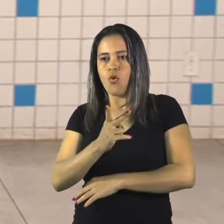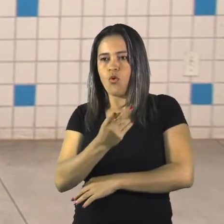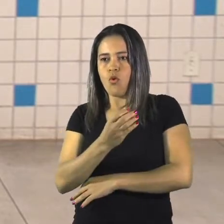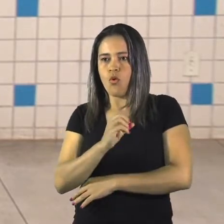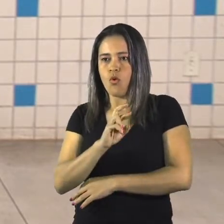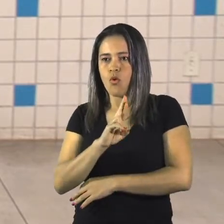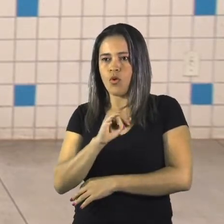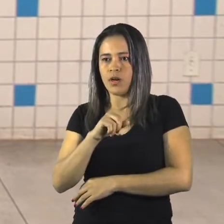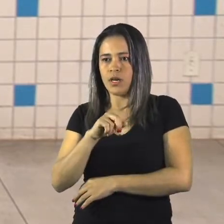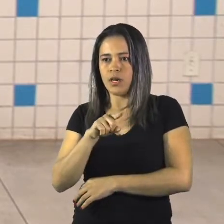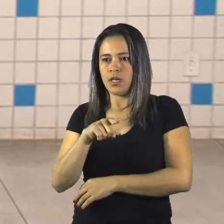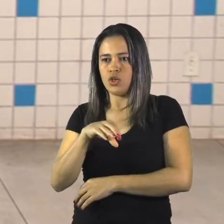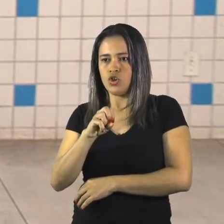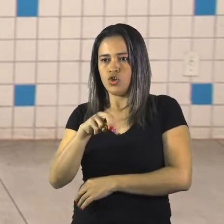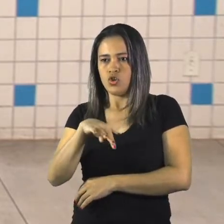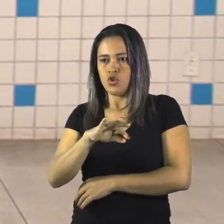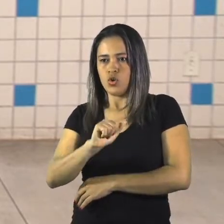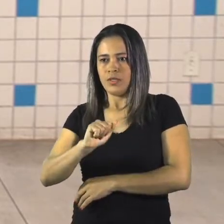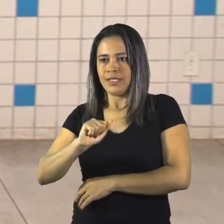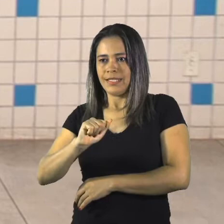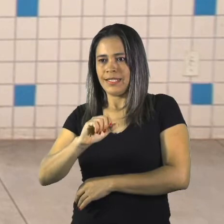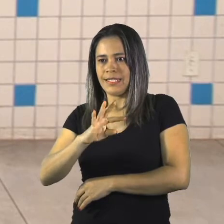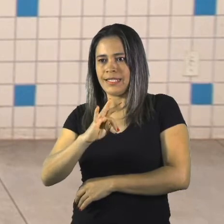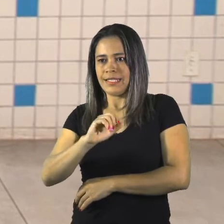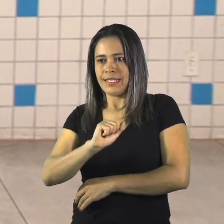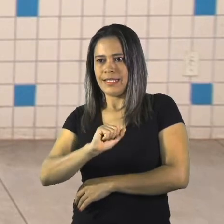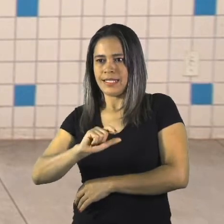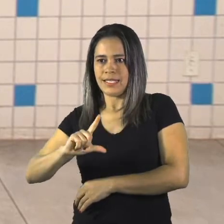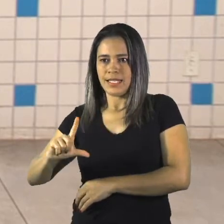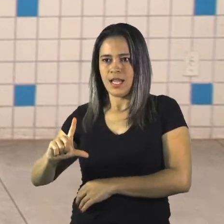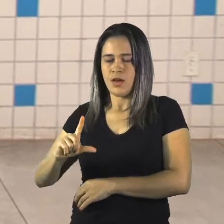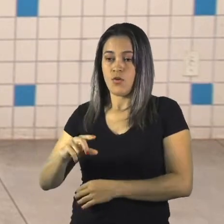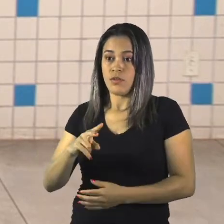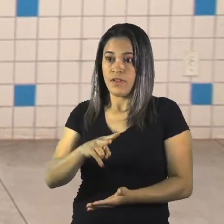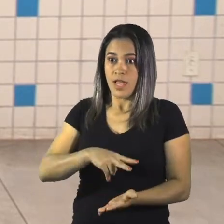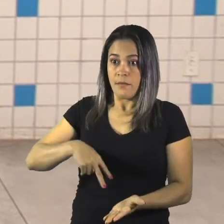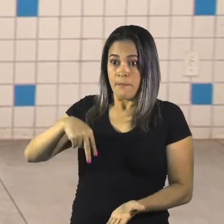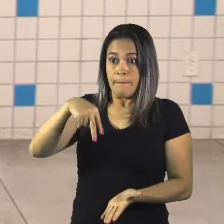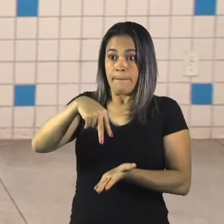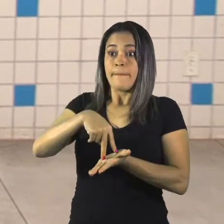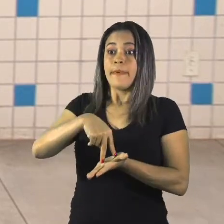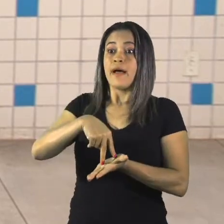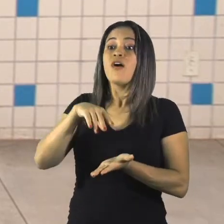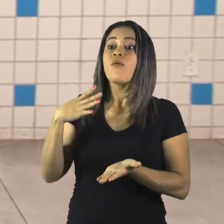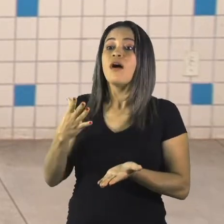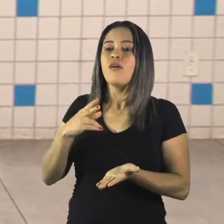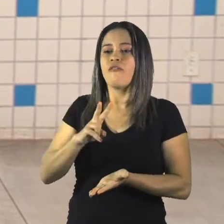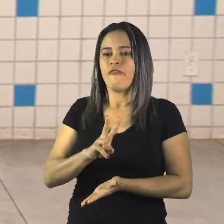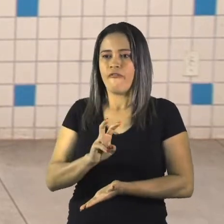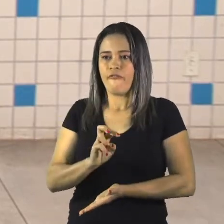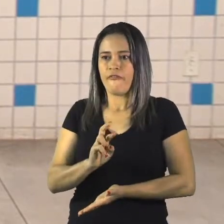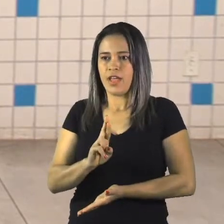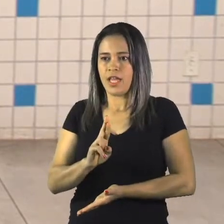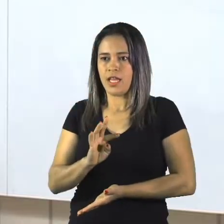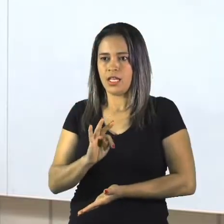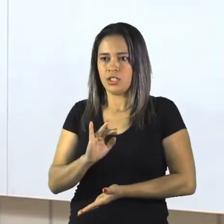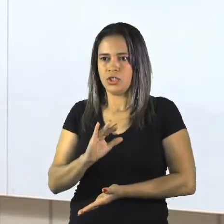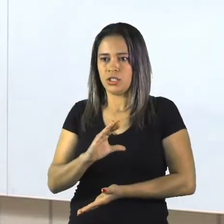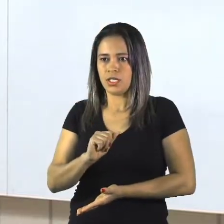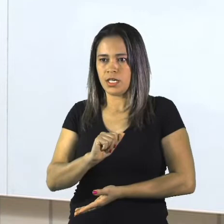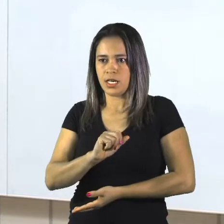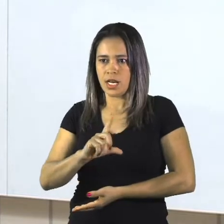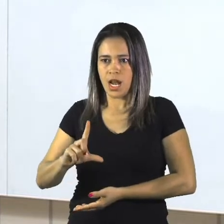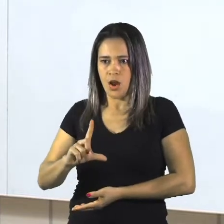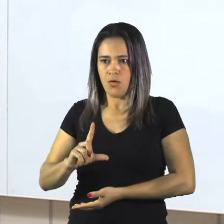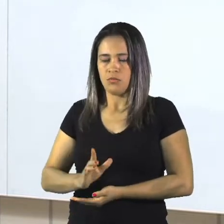horizontal. Quando a gente acorda de manhã e fica de pé, a gente está no sentido, de pé, sentido vertical, beleza? Então o sentido